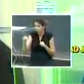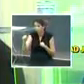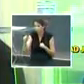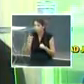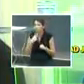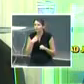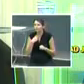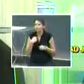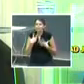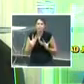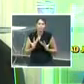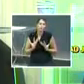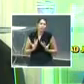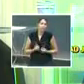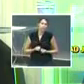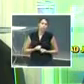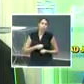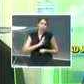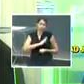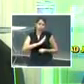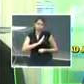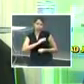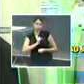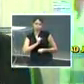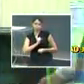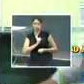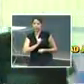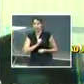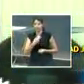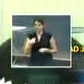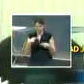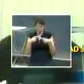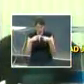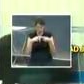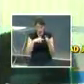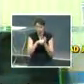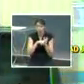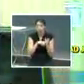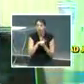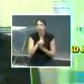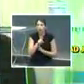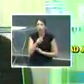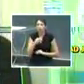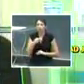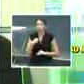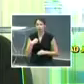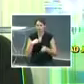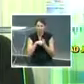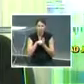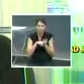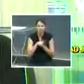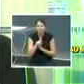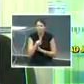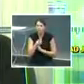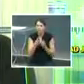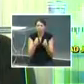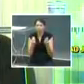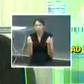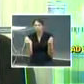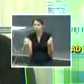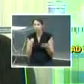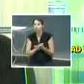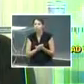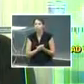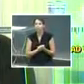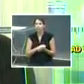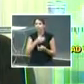uma canseira, um desespero, o coração acelerava. Eu fui no médico. Cheguei lá, fiz uma bateria de exame. O médico bateu o raio-x. Quando ele colocou o